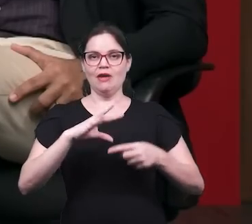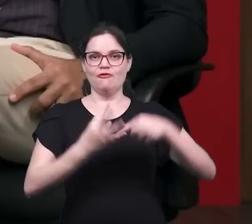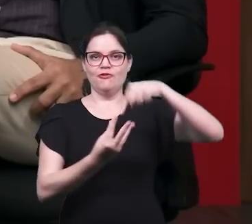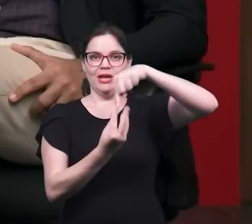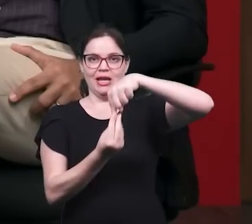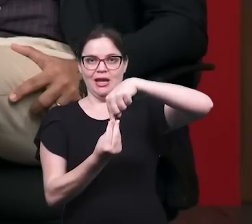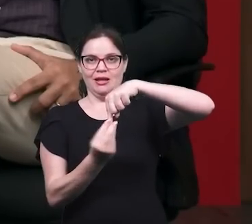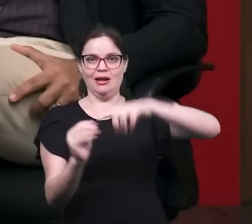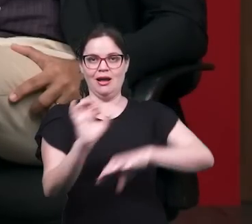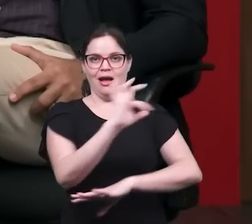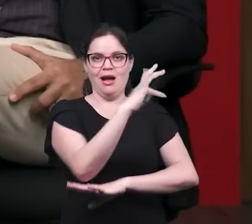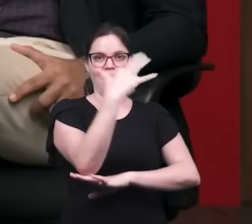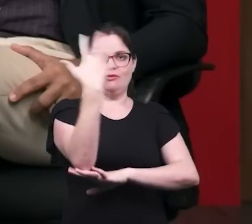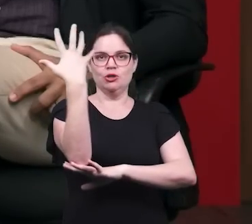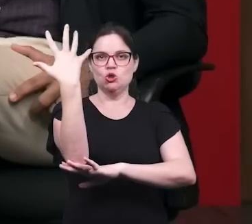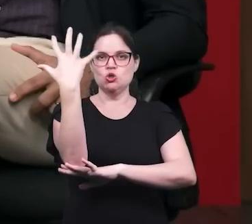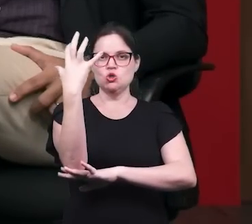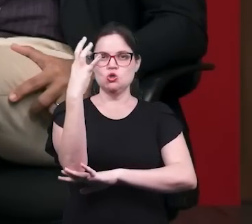grande